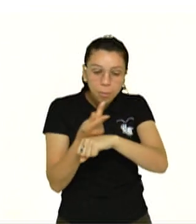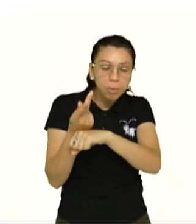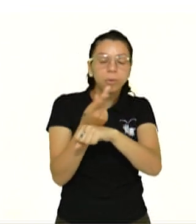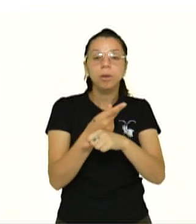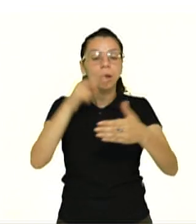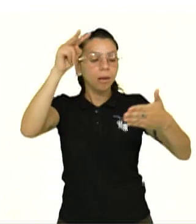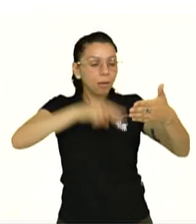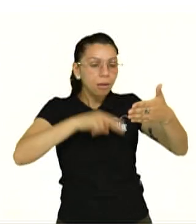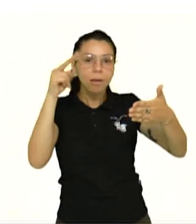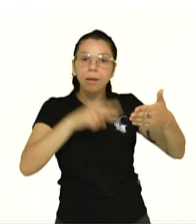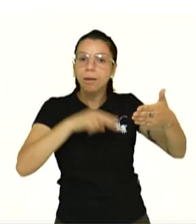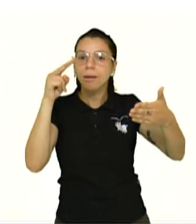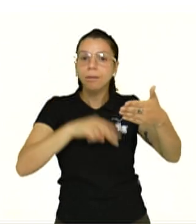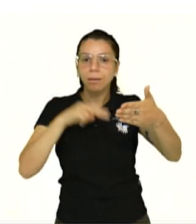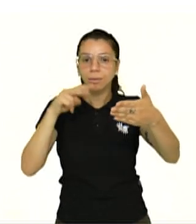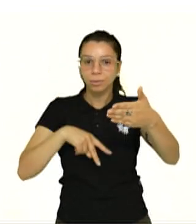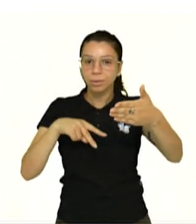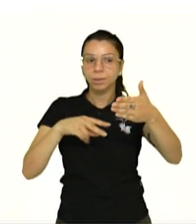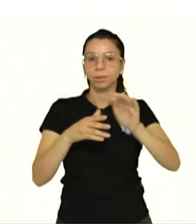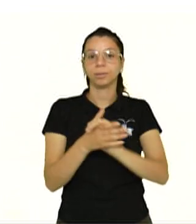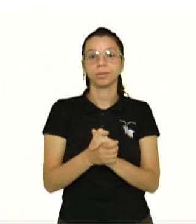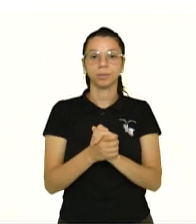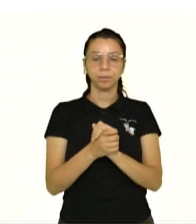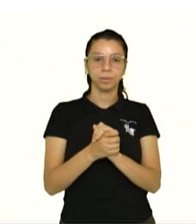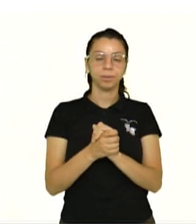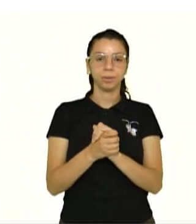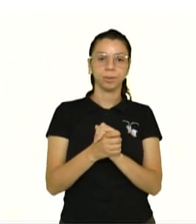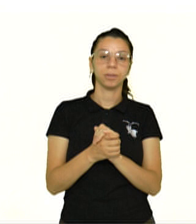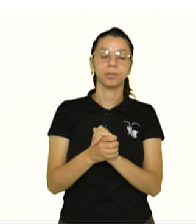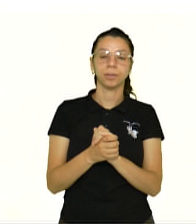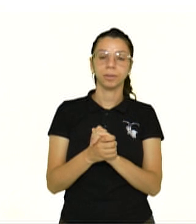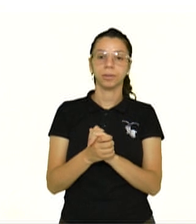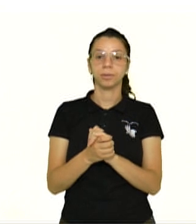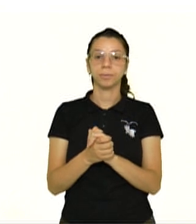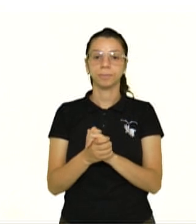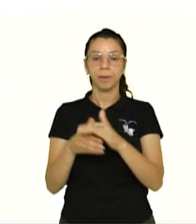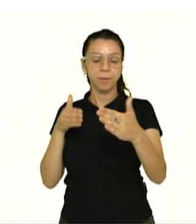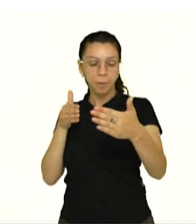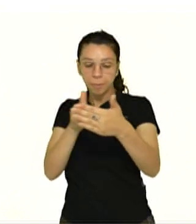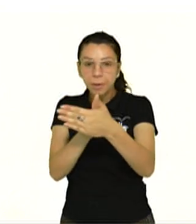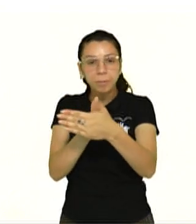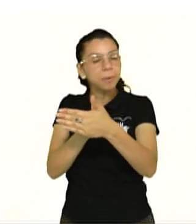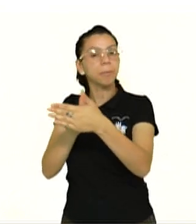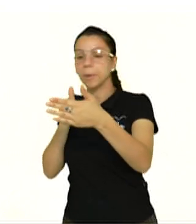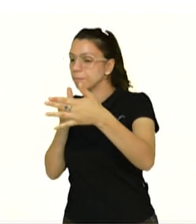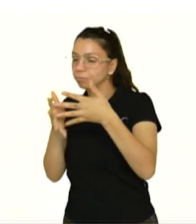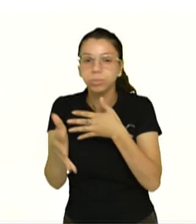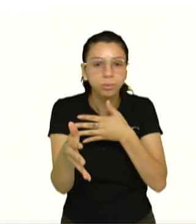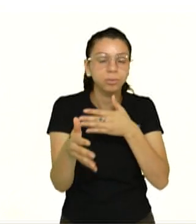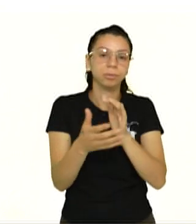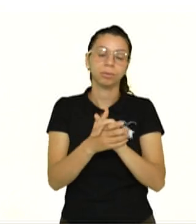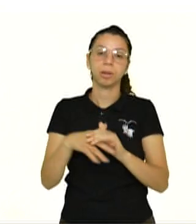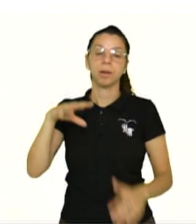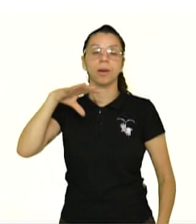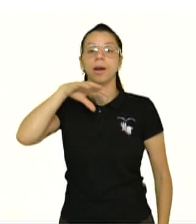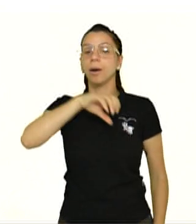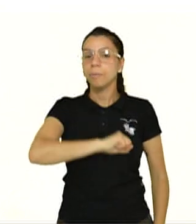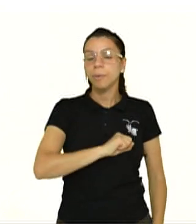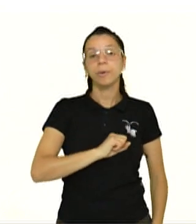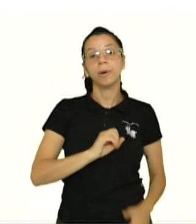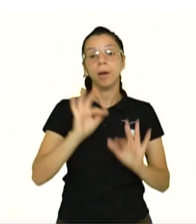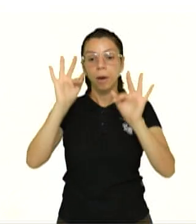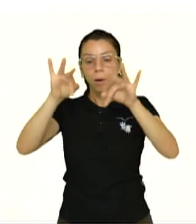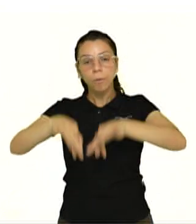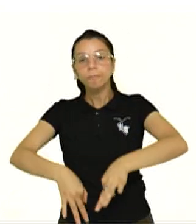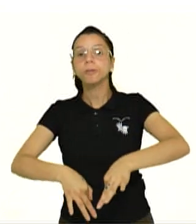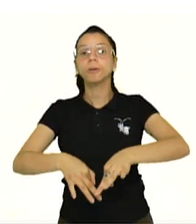todas as possibilidades, né? Você exceder os limites realmente. Então, é um amor sem medidas. Existe um final trágico